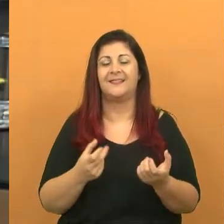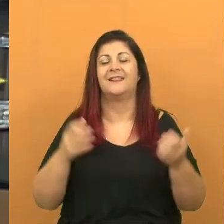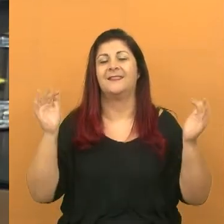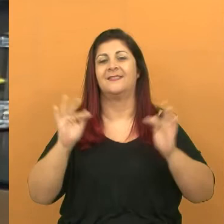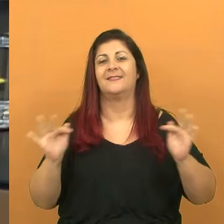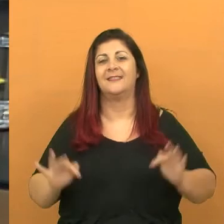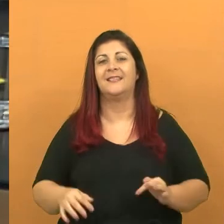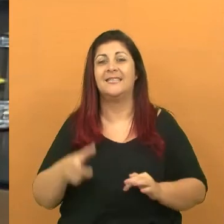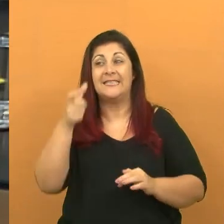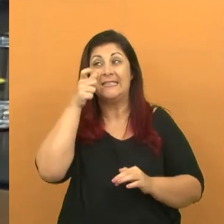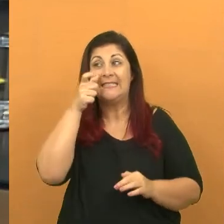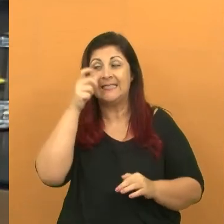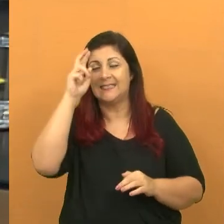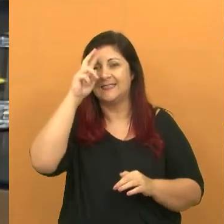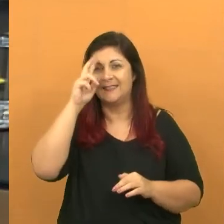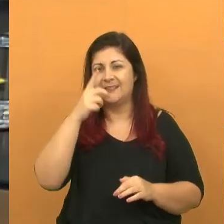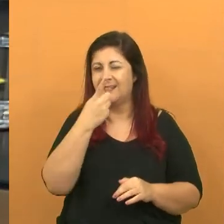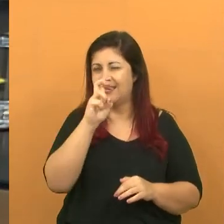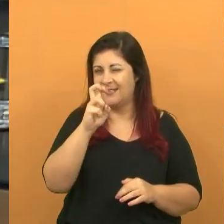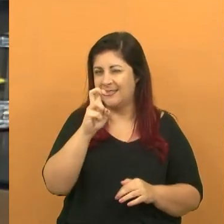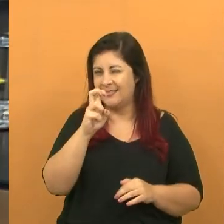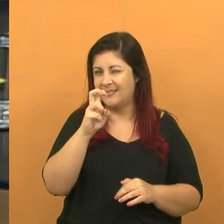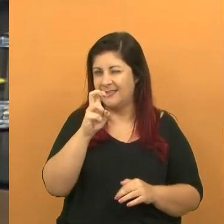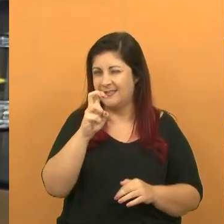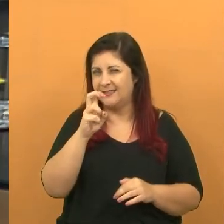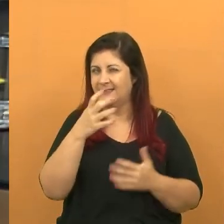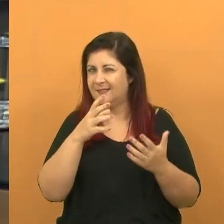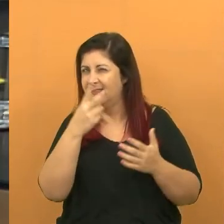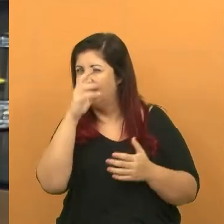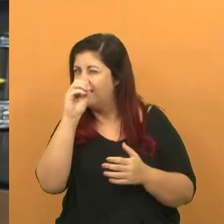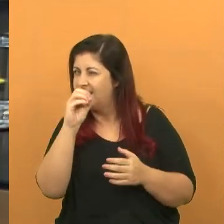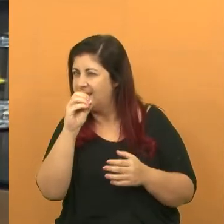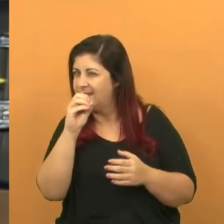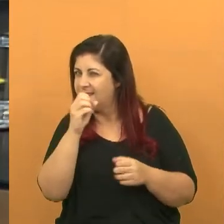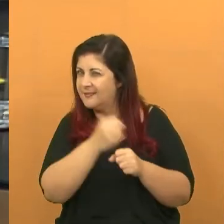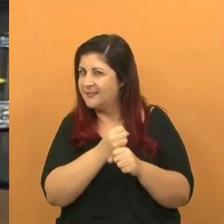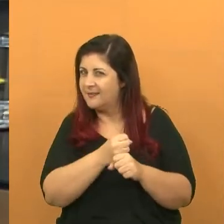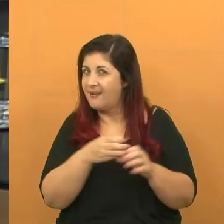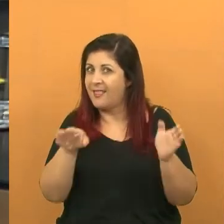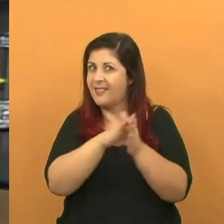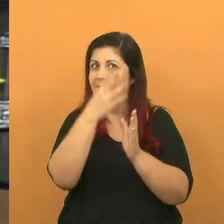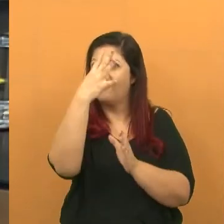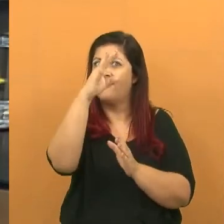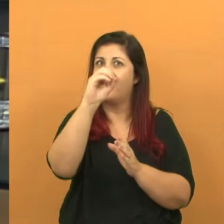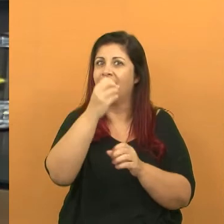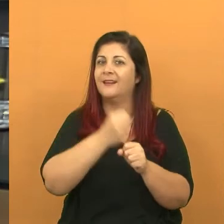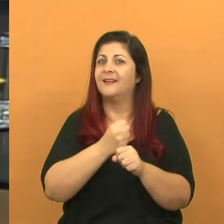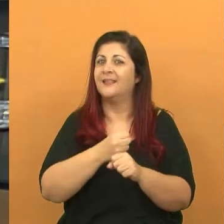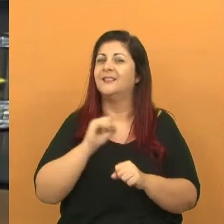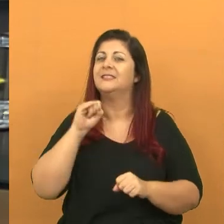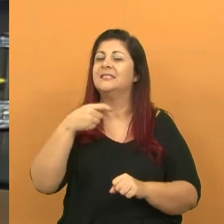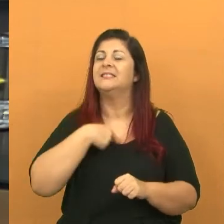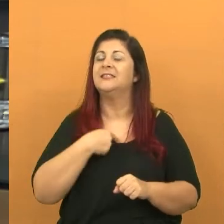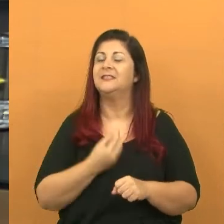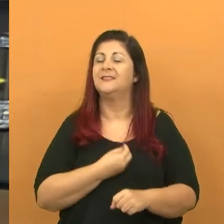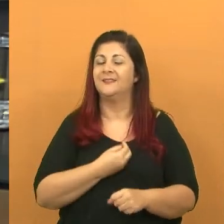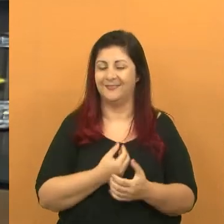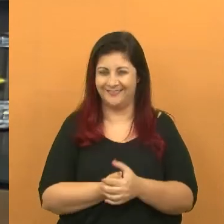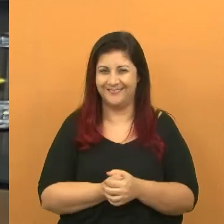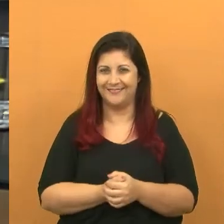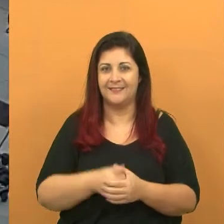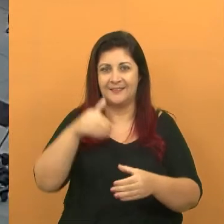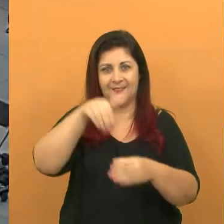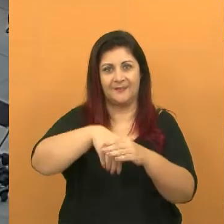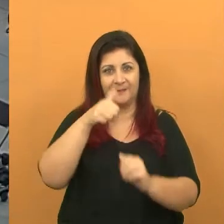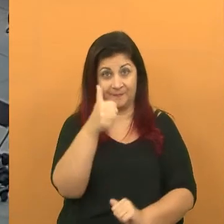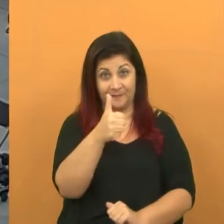satisfeito de ouvir sua história daqui 15, 20 anos, até daqui 40 anos, se Deus ajudar, que eu vivo, né? Meu voto é favorável.